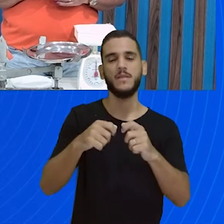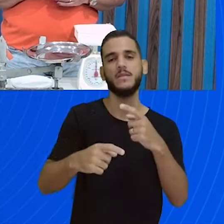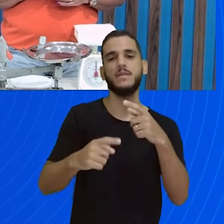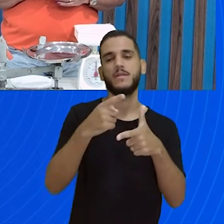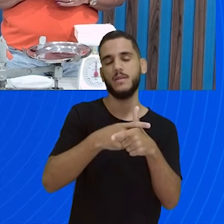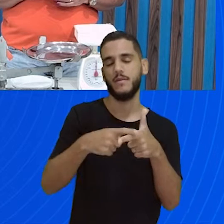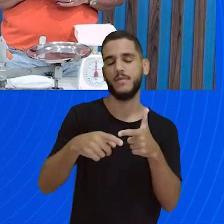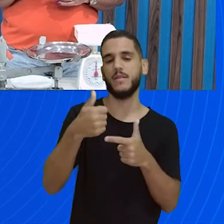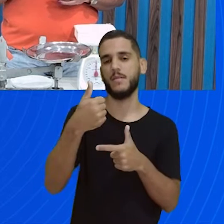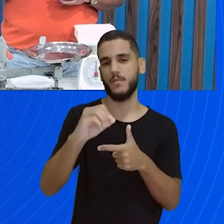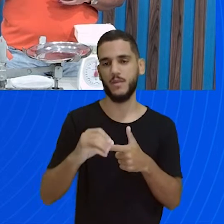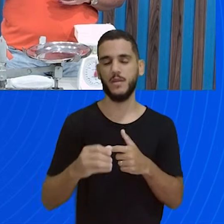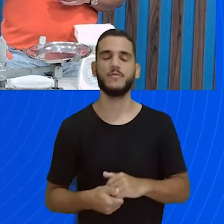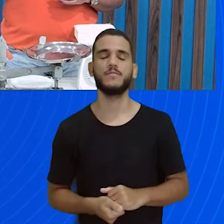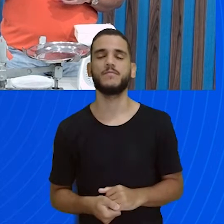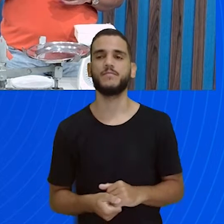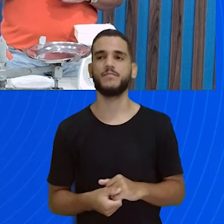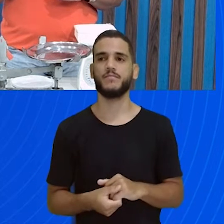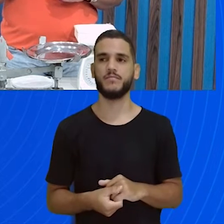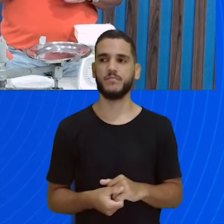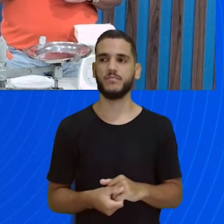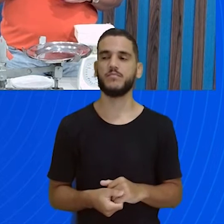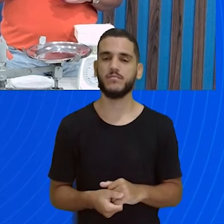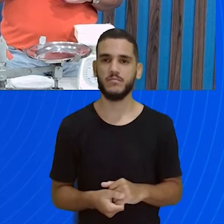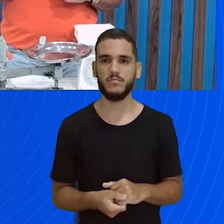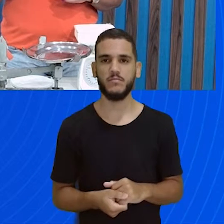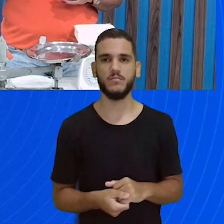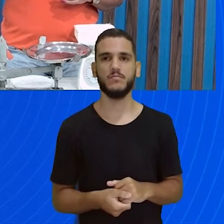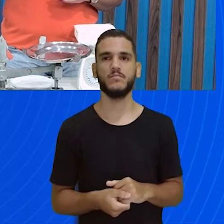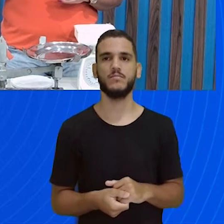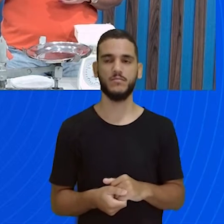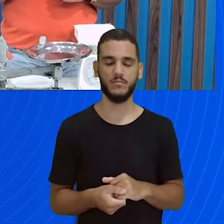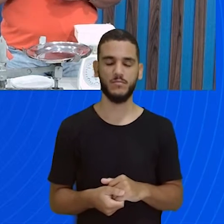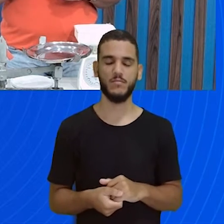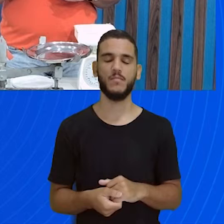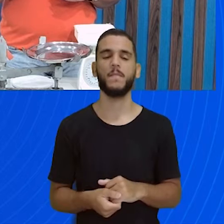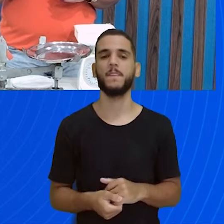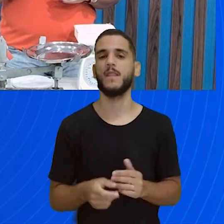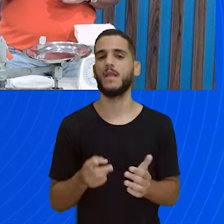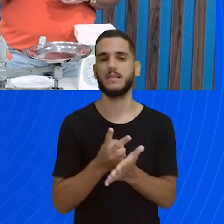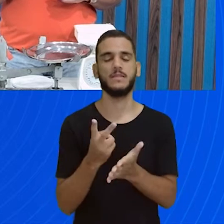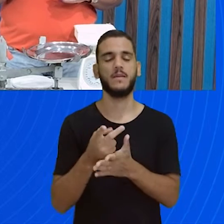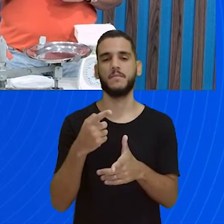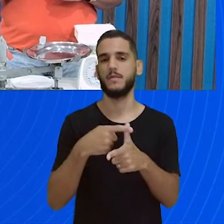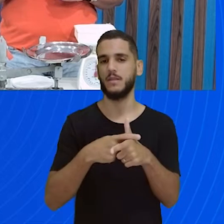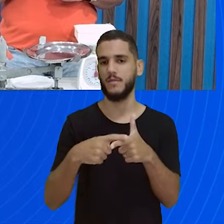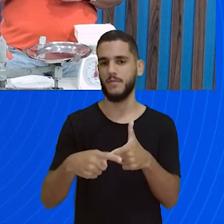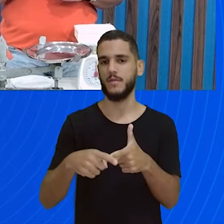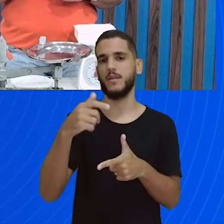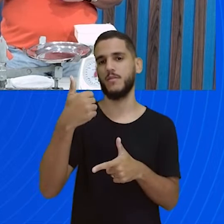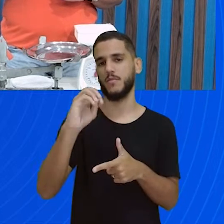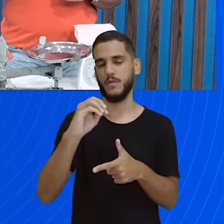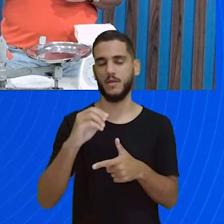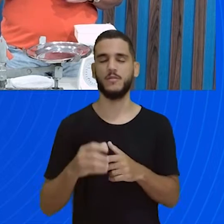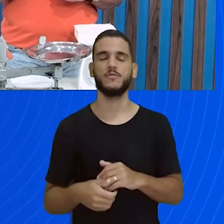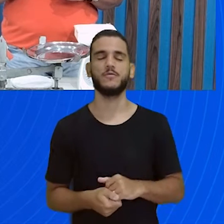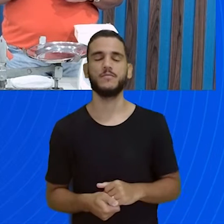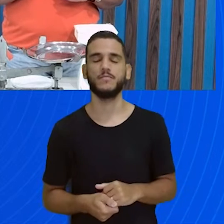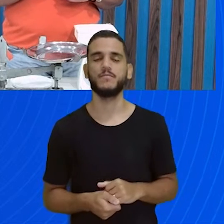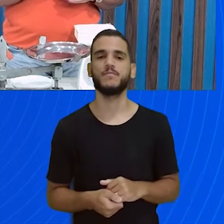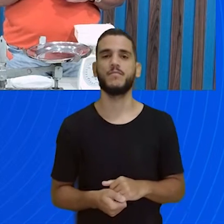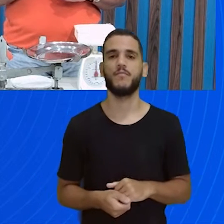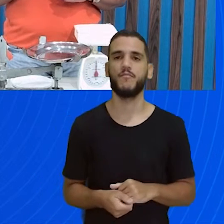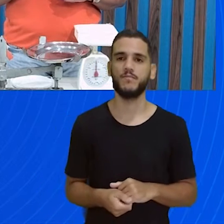quilograma. Então, divide por 10 dá centigrama, divide por 10 dá decigrama, né? E por aí